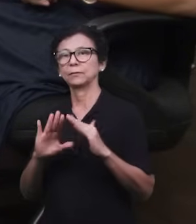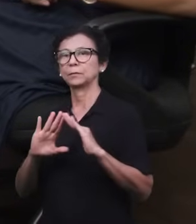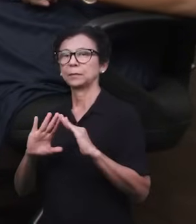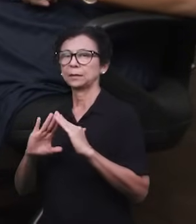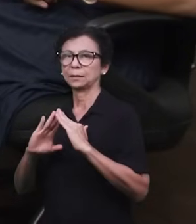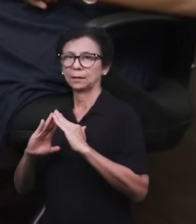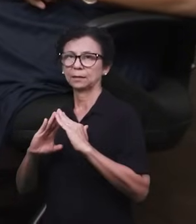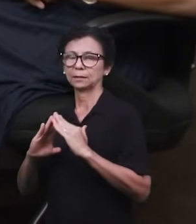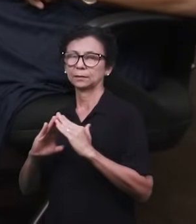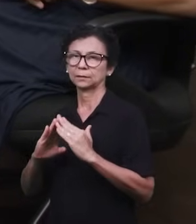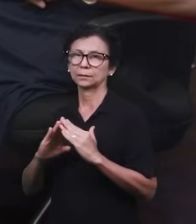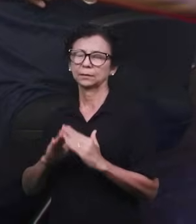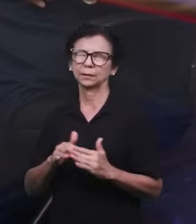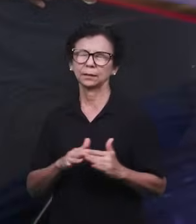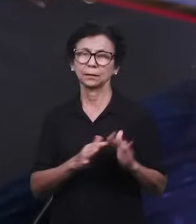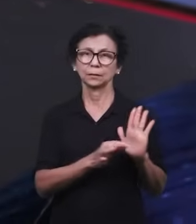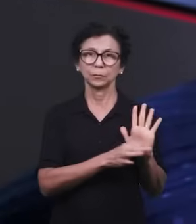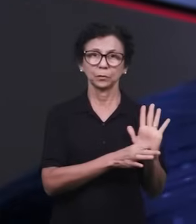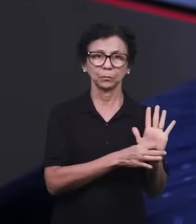para ser tocado na igreja.